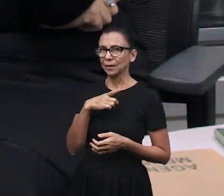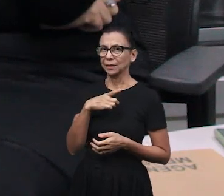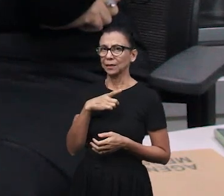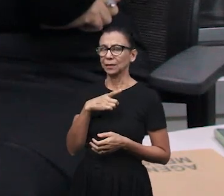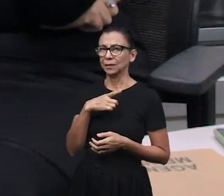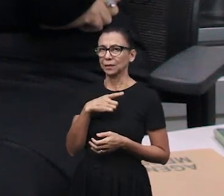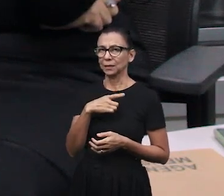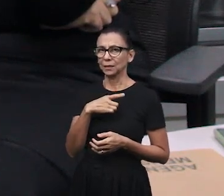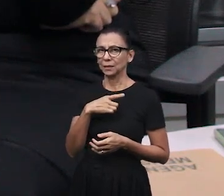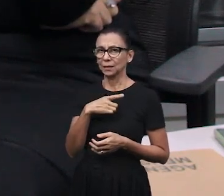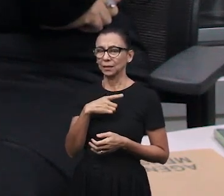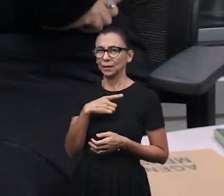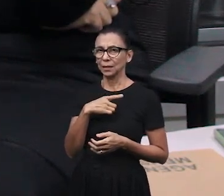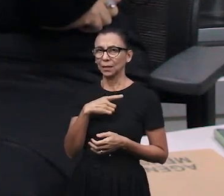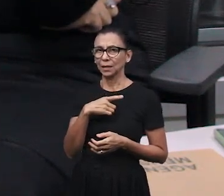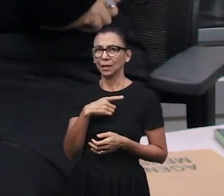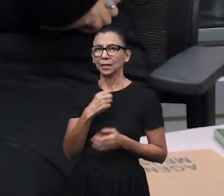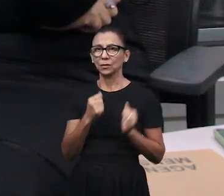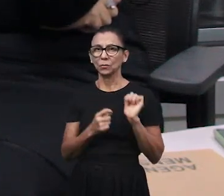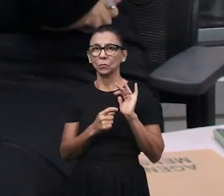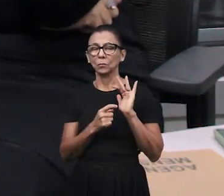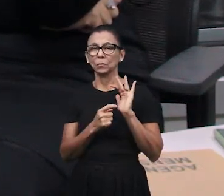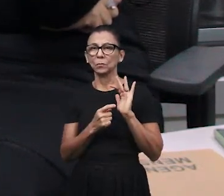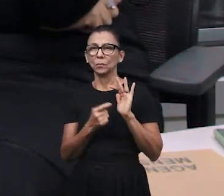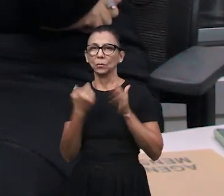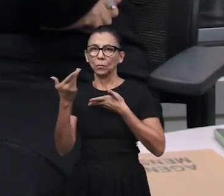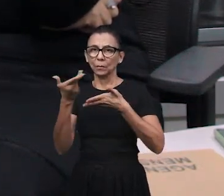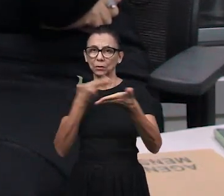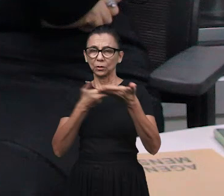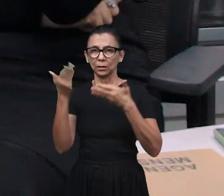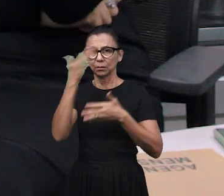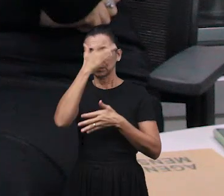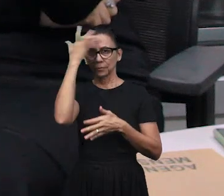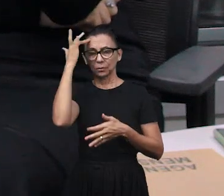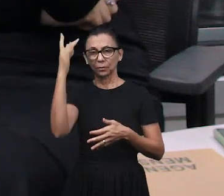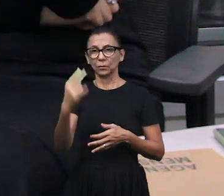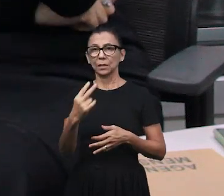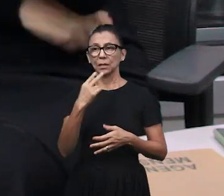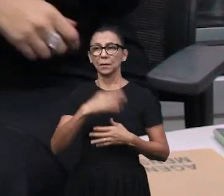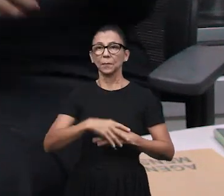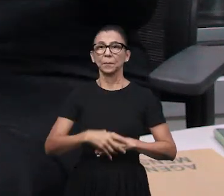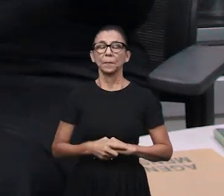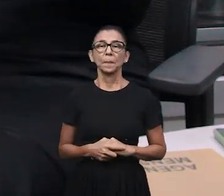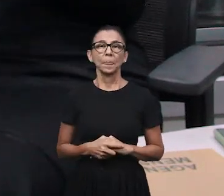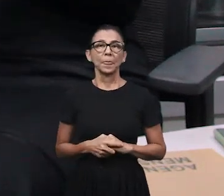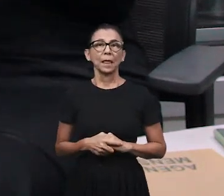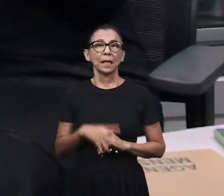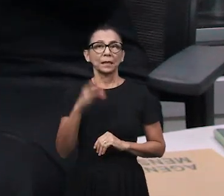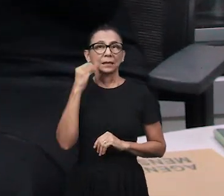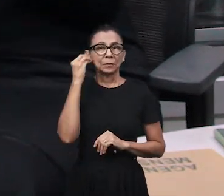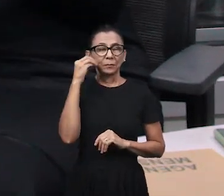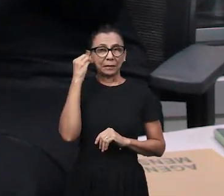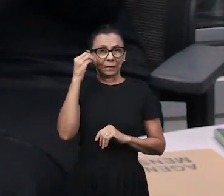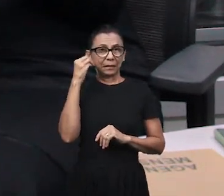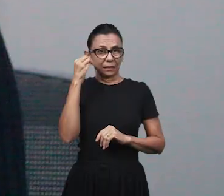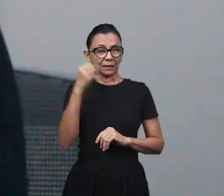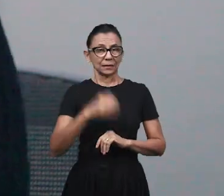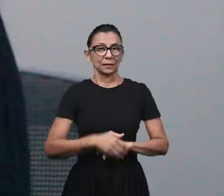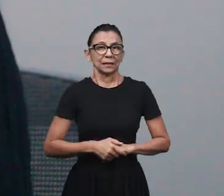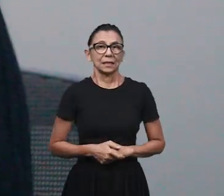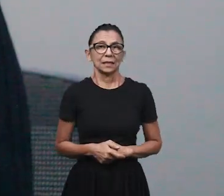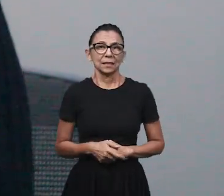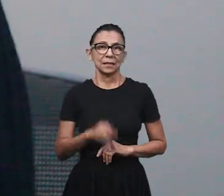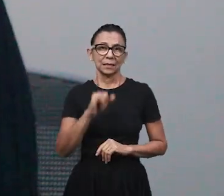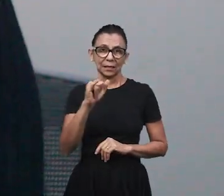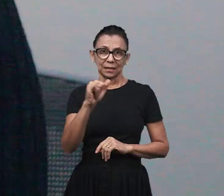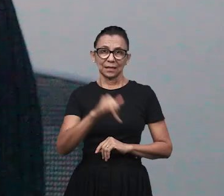que vale a pena a gente trazer aqui e compartilhar com os irmãos que nos assistem? Eu não tive nenhuma experiência, se não chegou a mim ainda, até se os